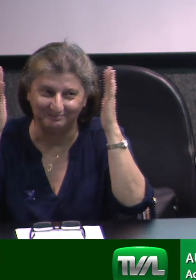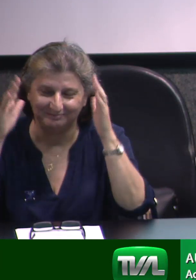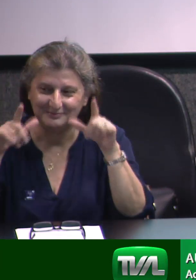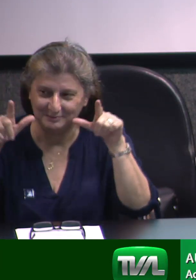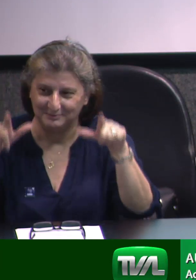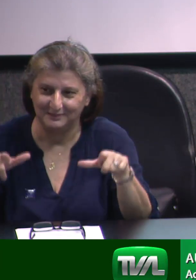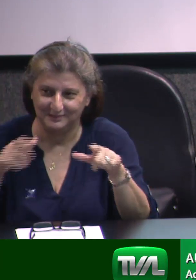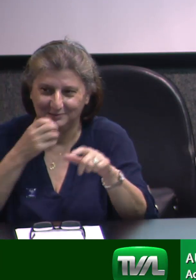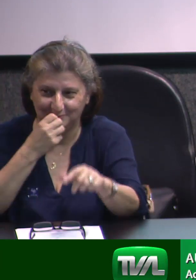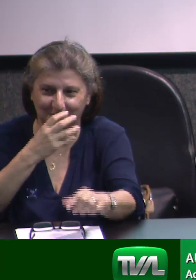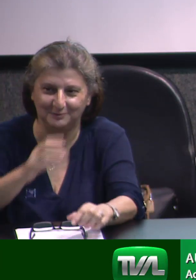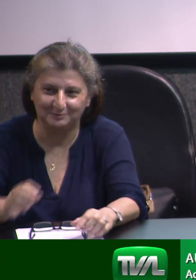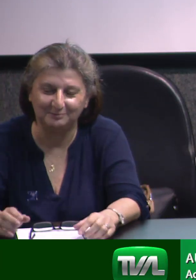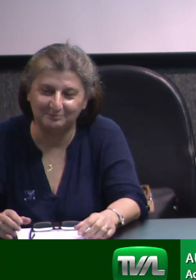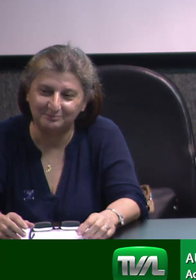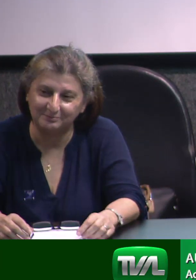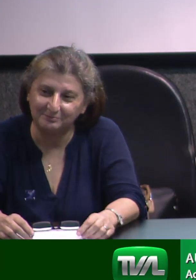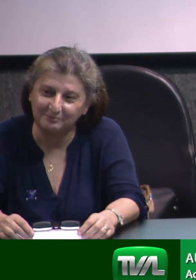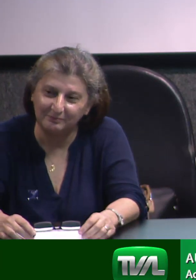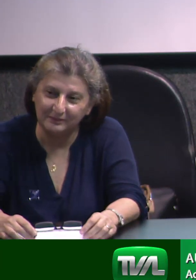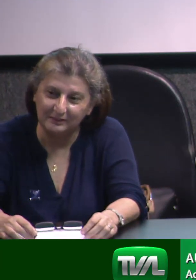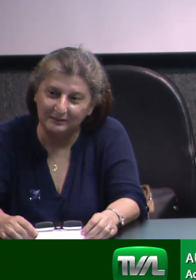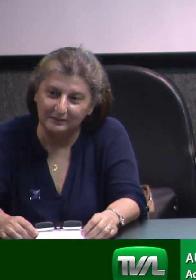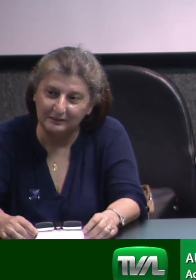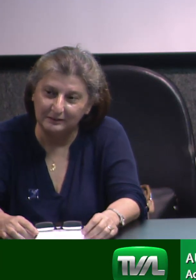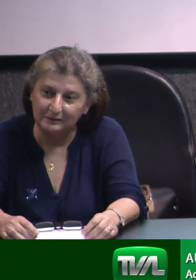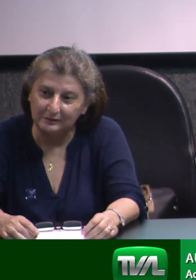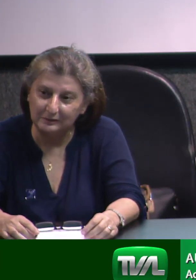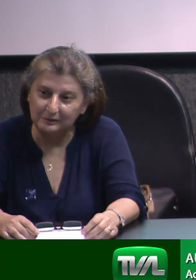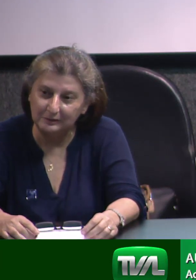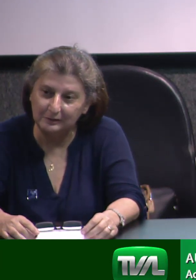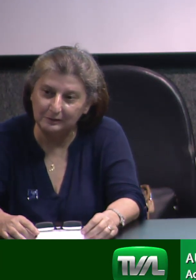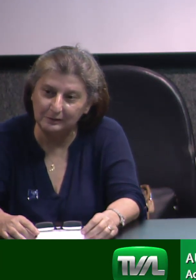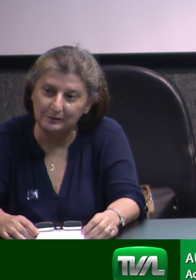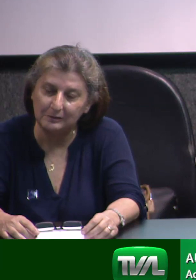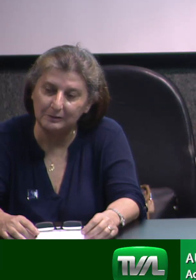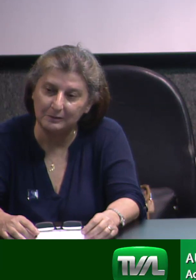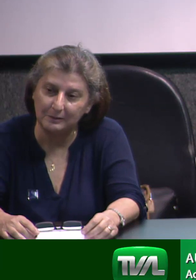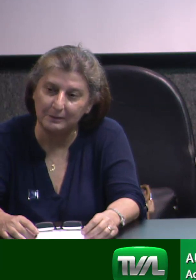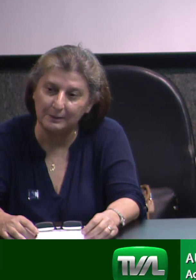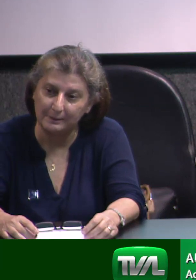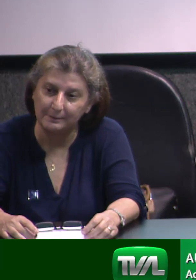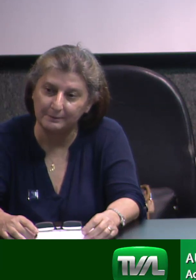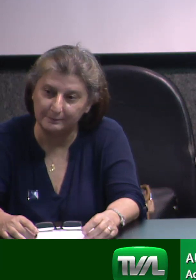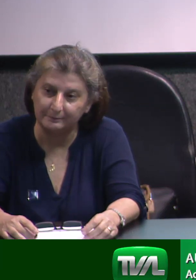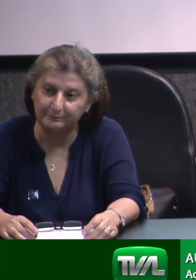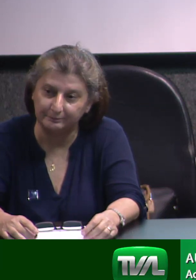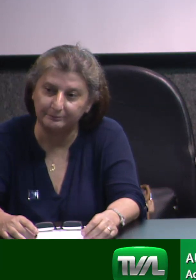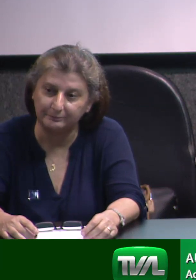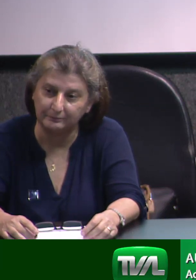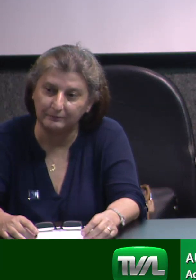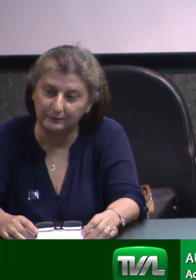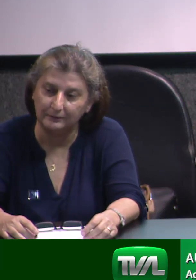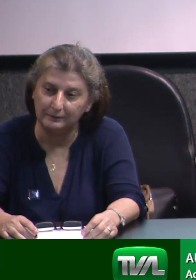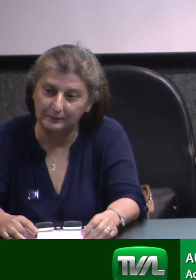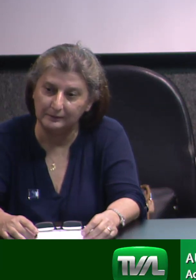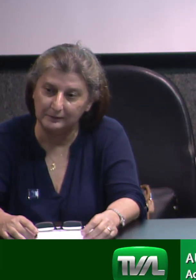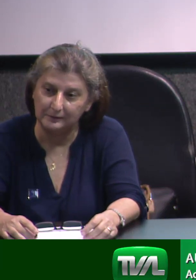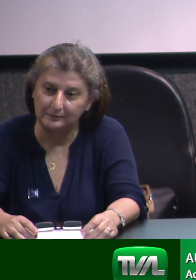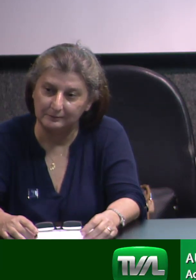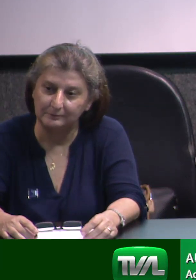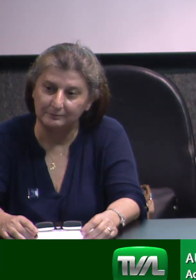Segunda proposta: abordagem das polícias em relação à comunidade surda, um protocolo de